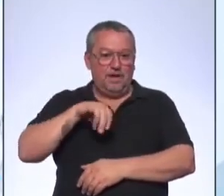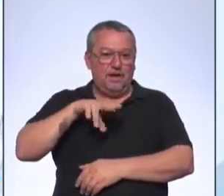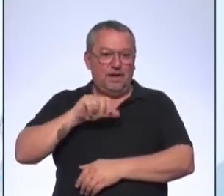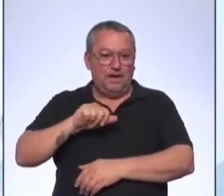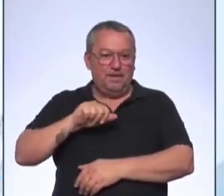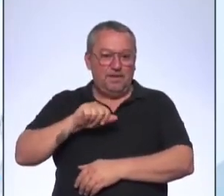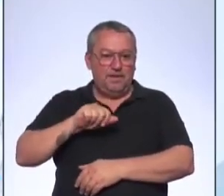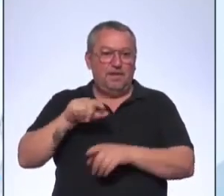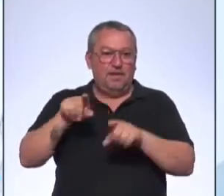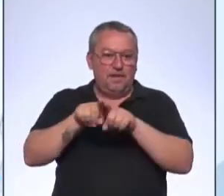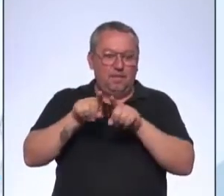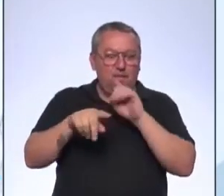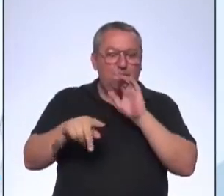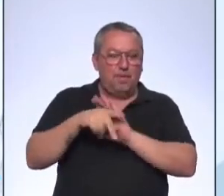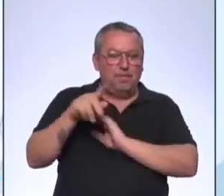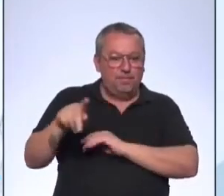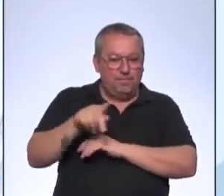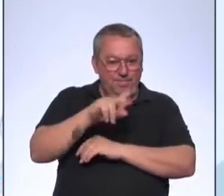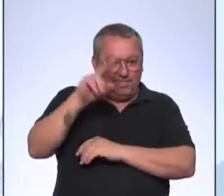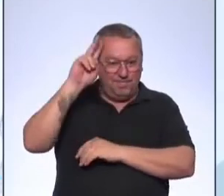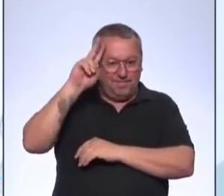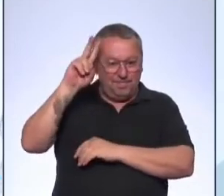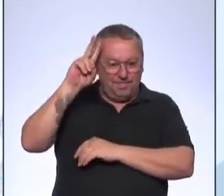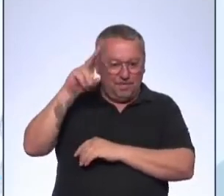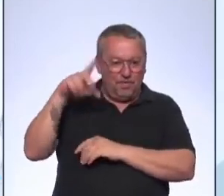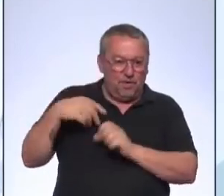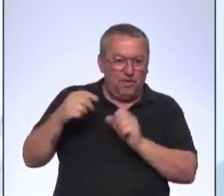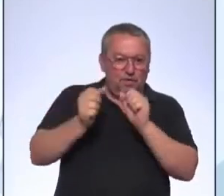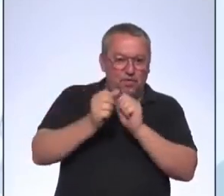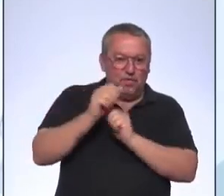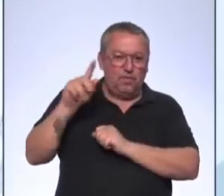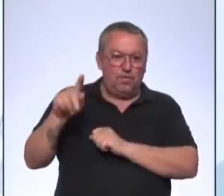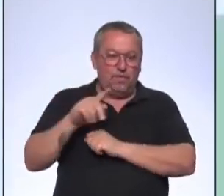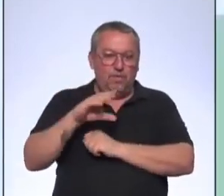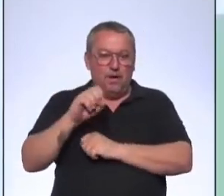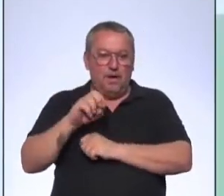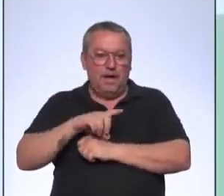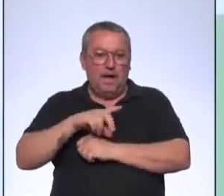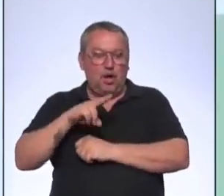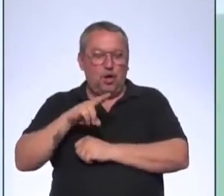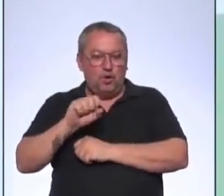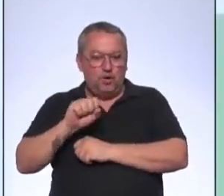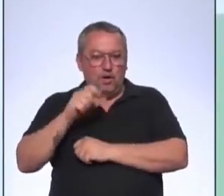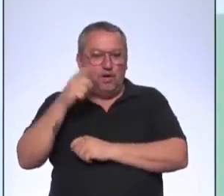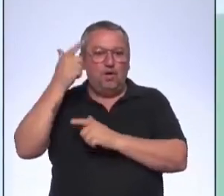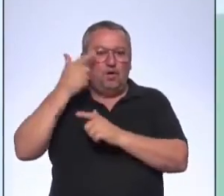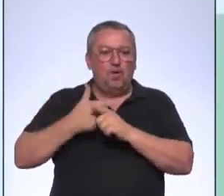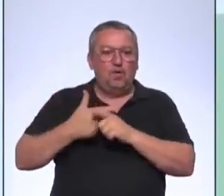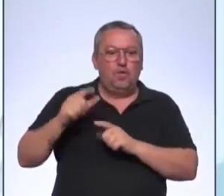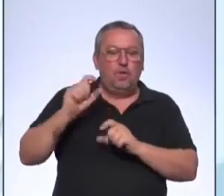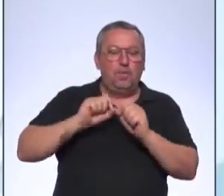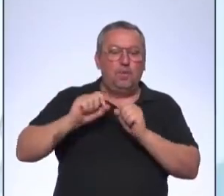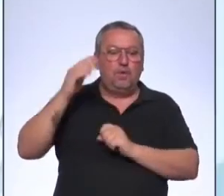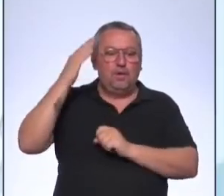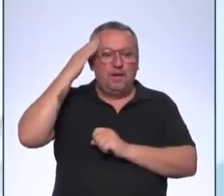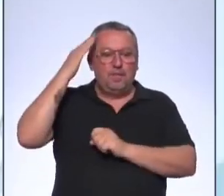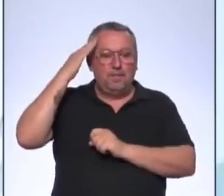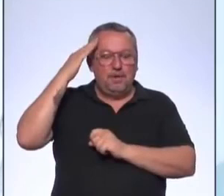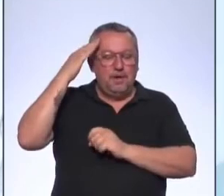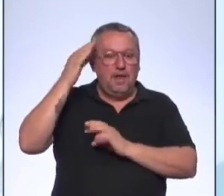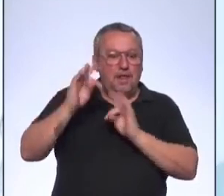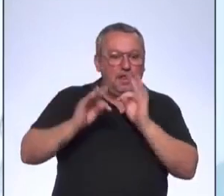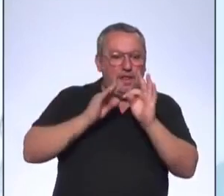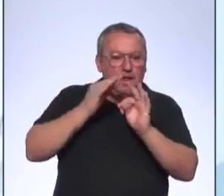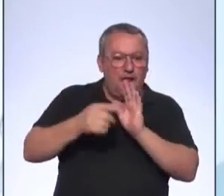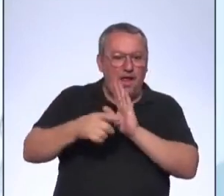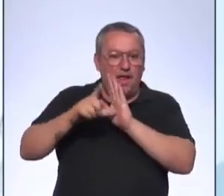Jardim, de História. Estarei mediando a aula do professor Carlos Neri sobre os saberes e técnicas antes